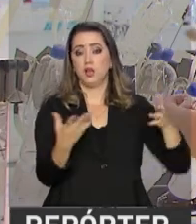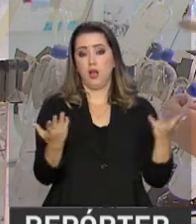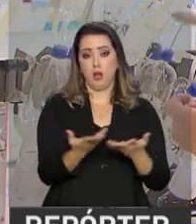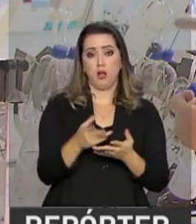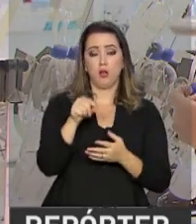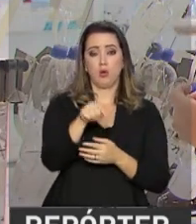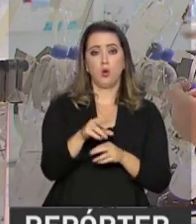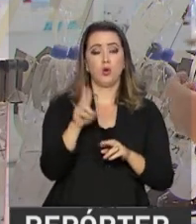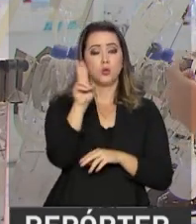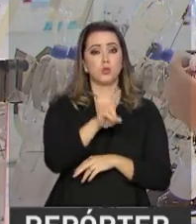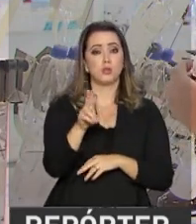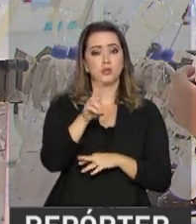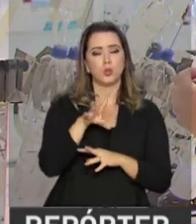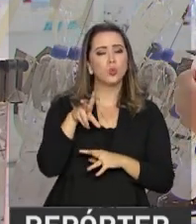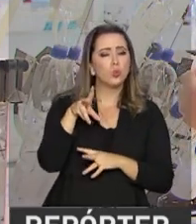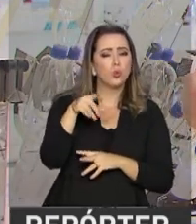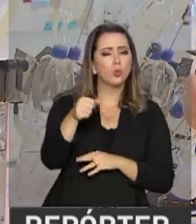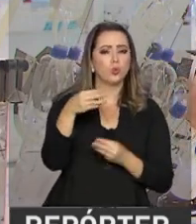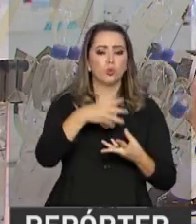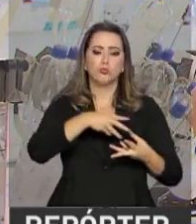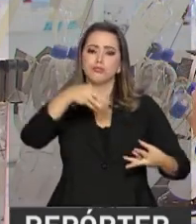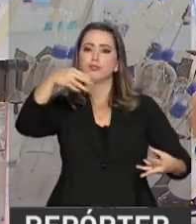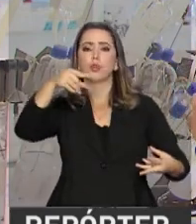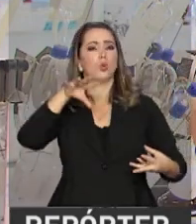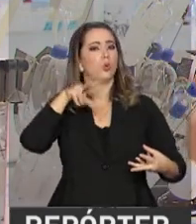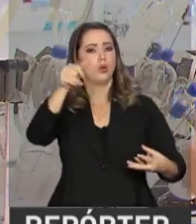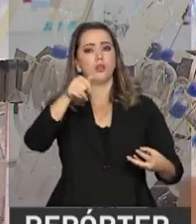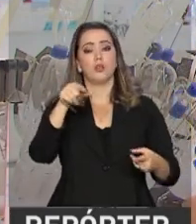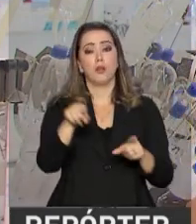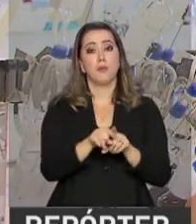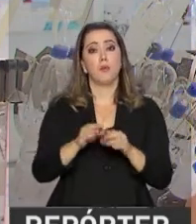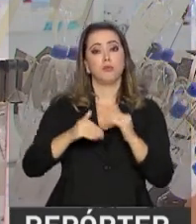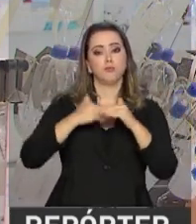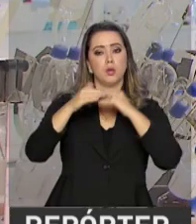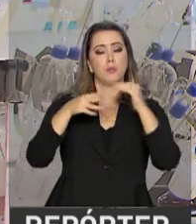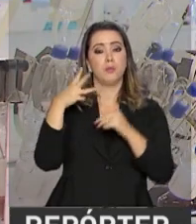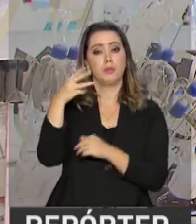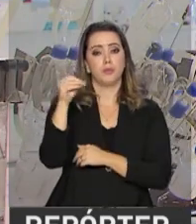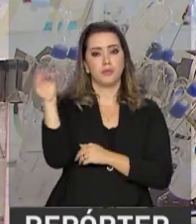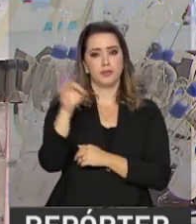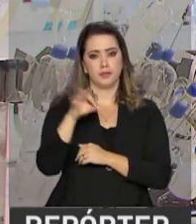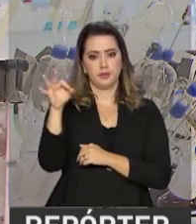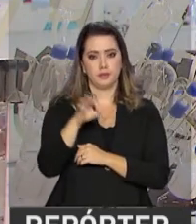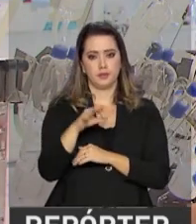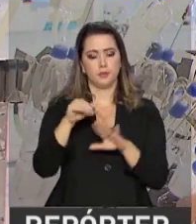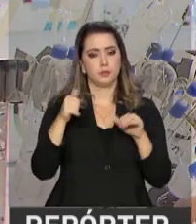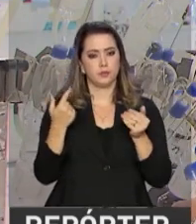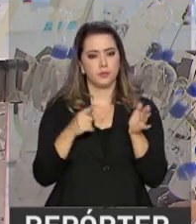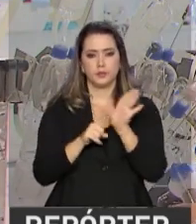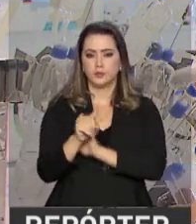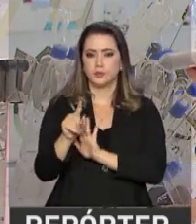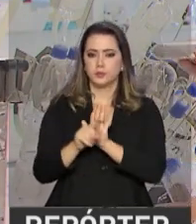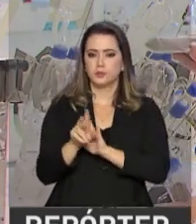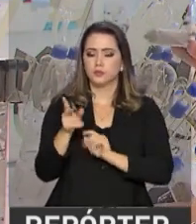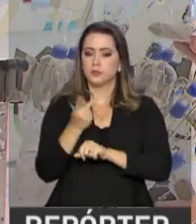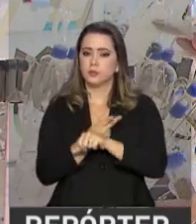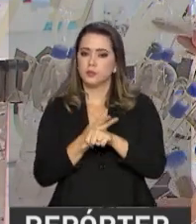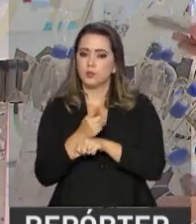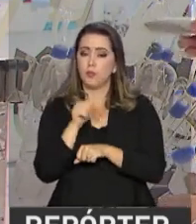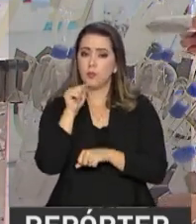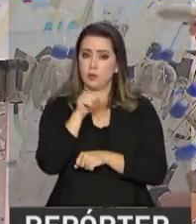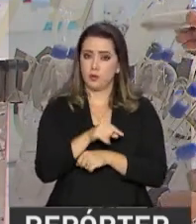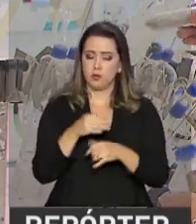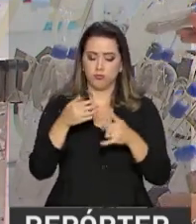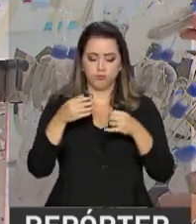ponteiros das plantas essa produção pode aumentar em até 30% pra isso pesquisadores buscam em laboratório